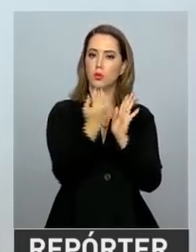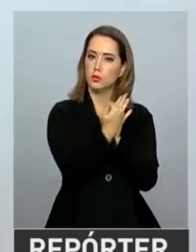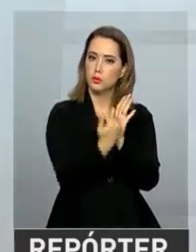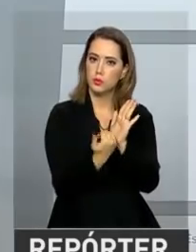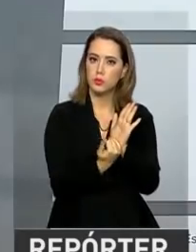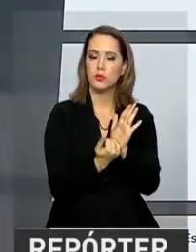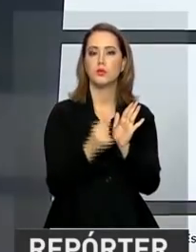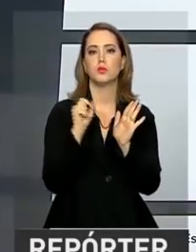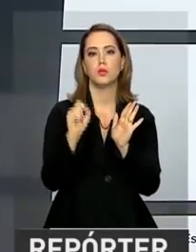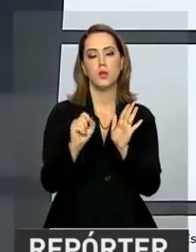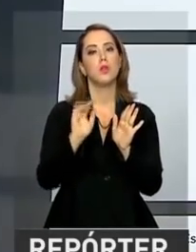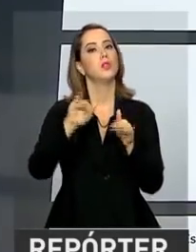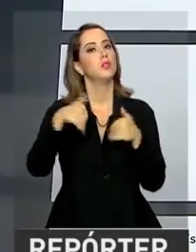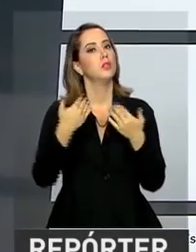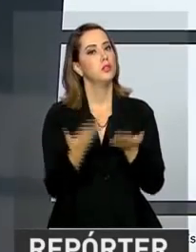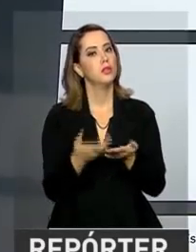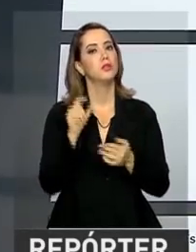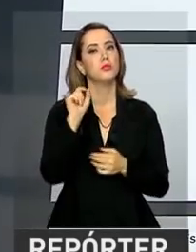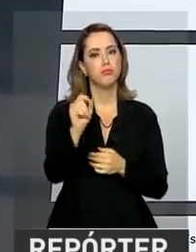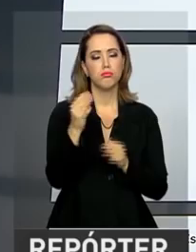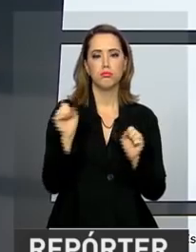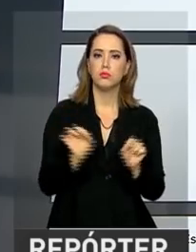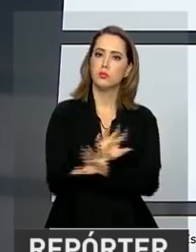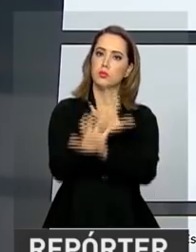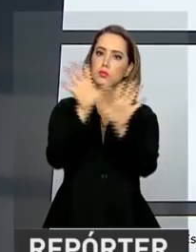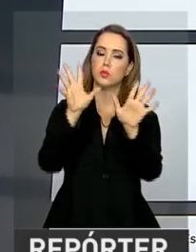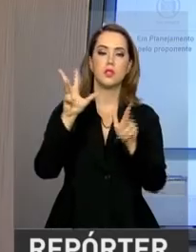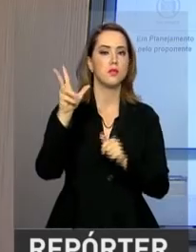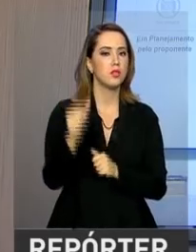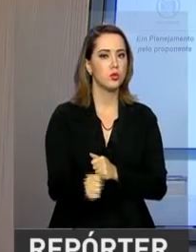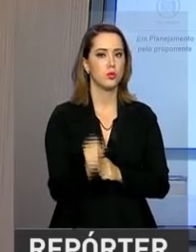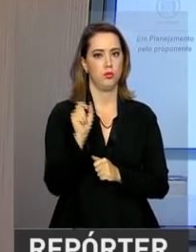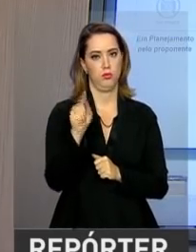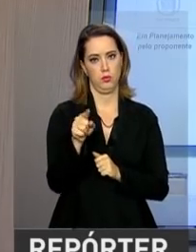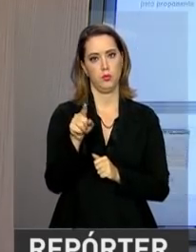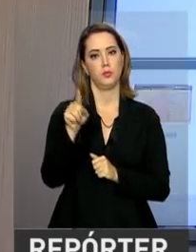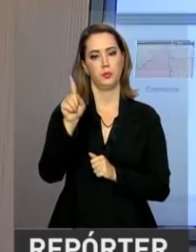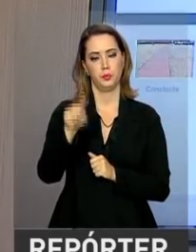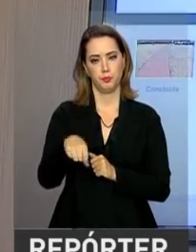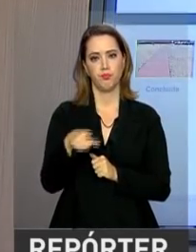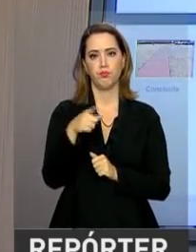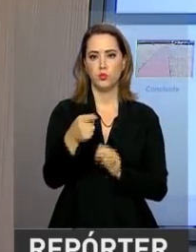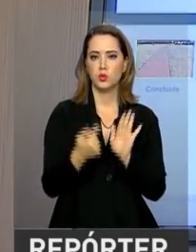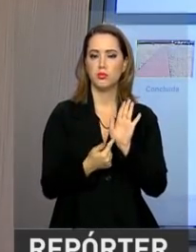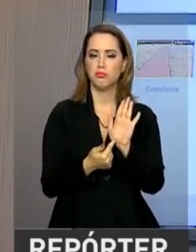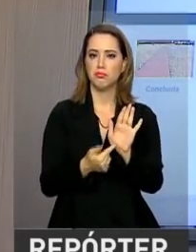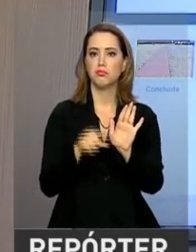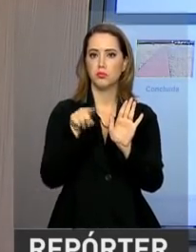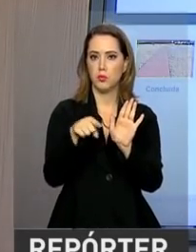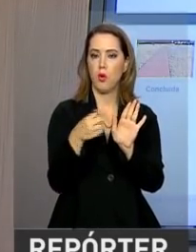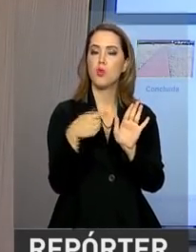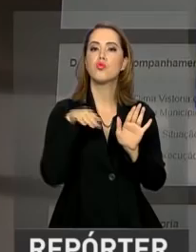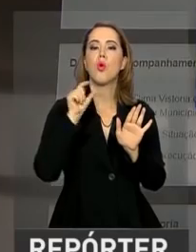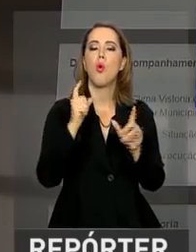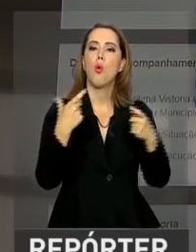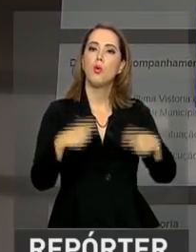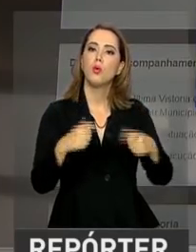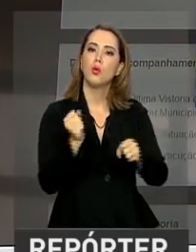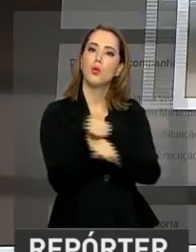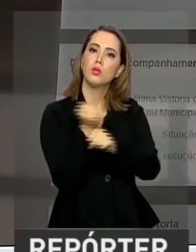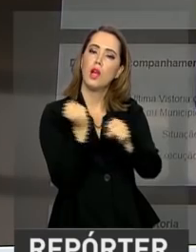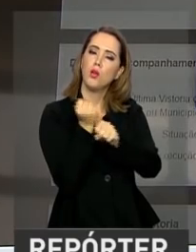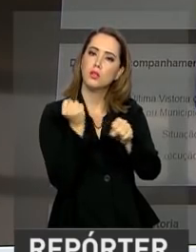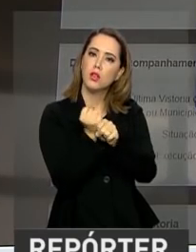prefeituras. Então esse sistema dá uma transparência total aqui. Através dele. Você sabe a obra onde ela está